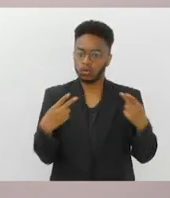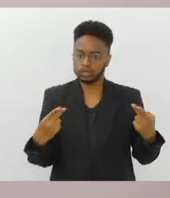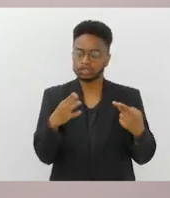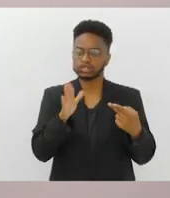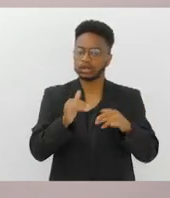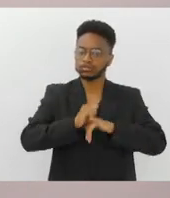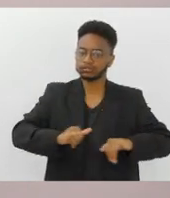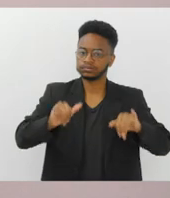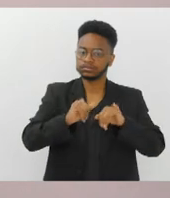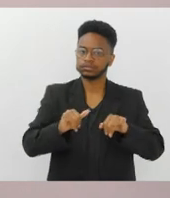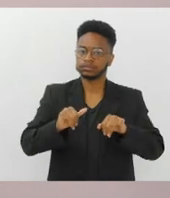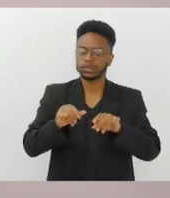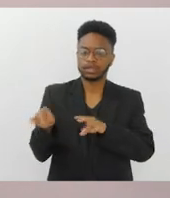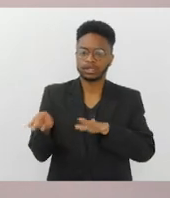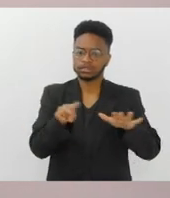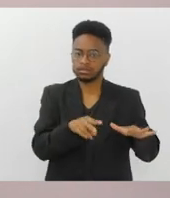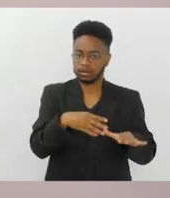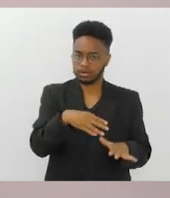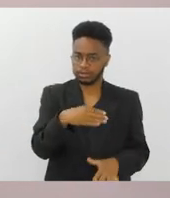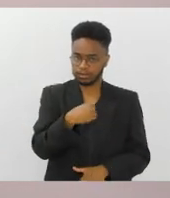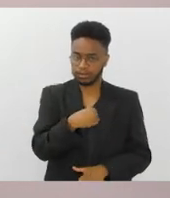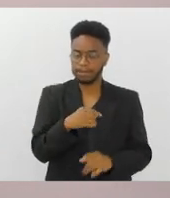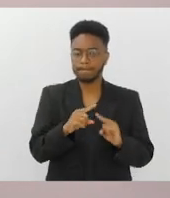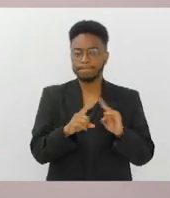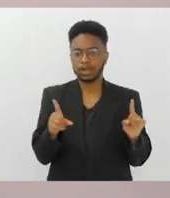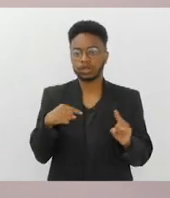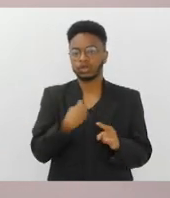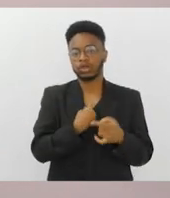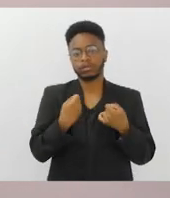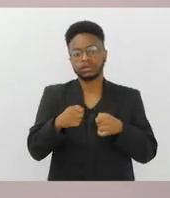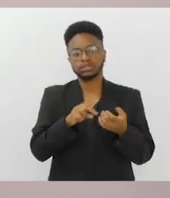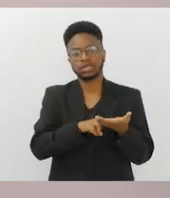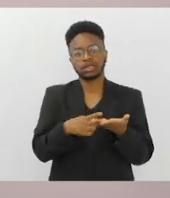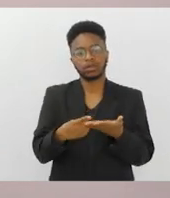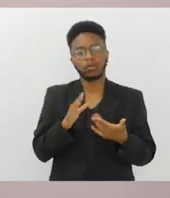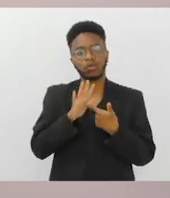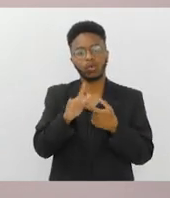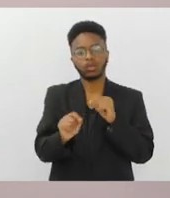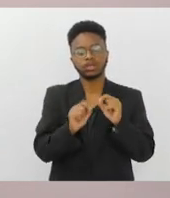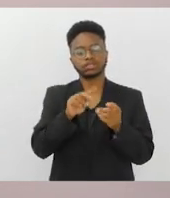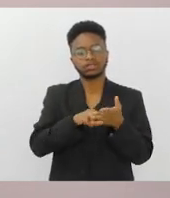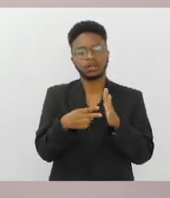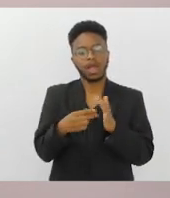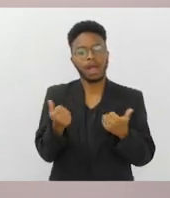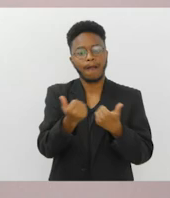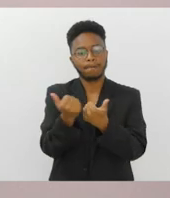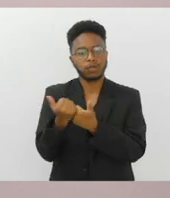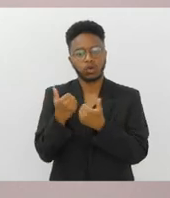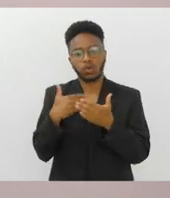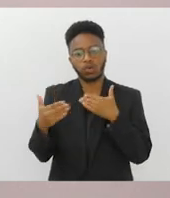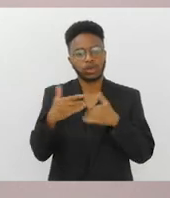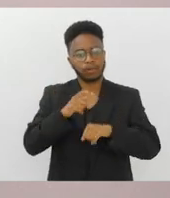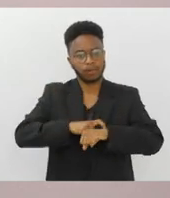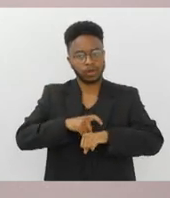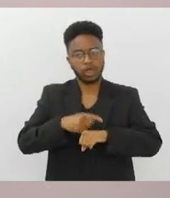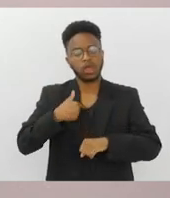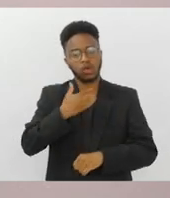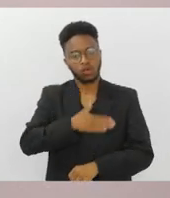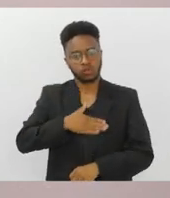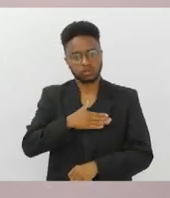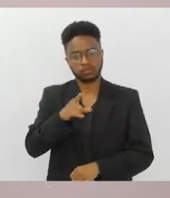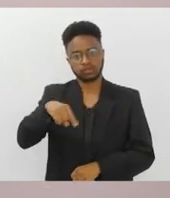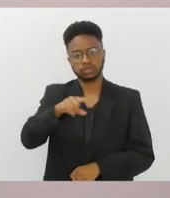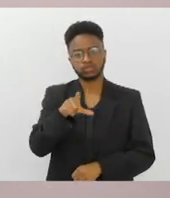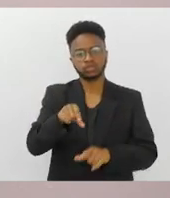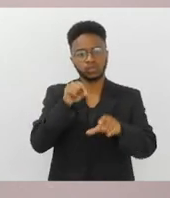difundido na semana da amamentação, mas a gente tem que traduzir, né, o que é esse apoio em todas as situações. Eu gostei muito da escolha dos verbos, né?